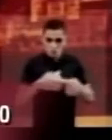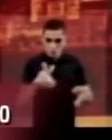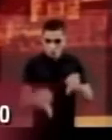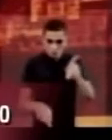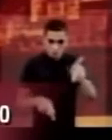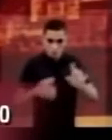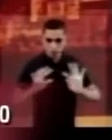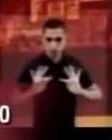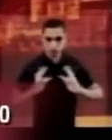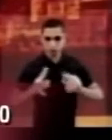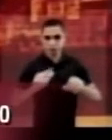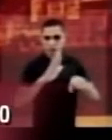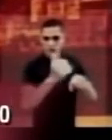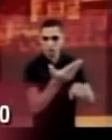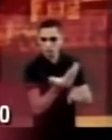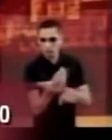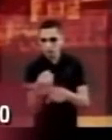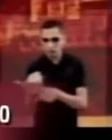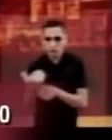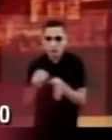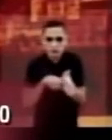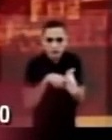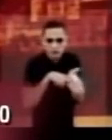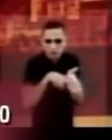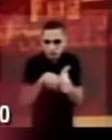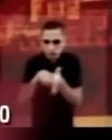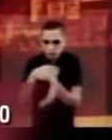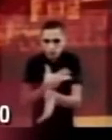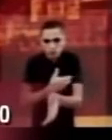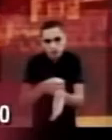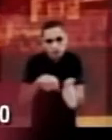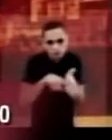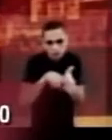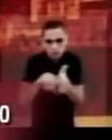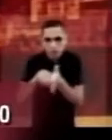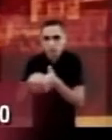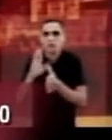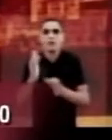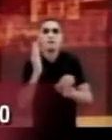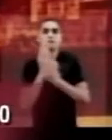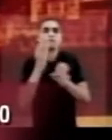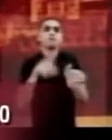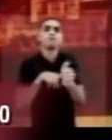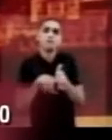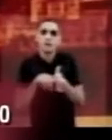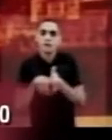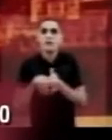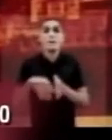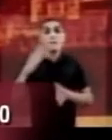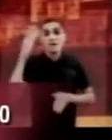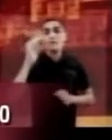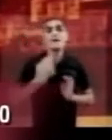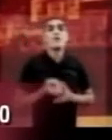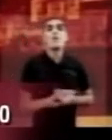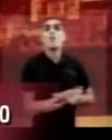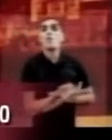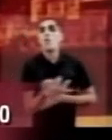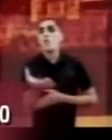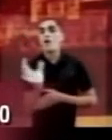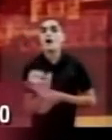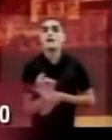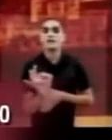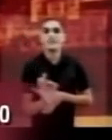daqueles assintomáticos, quantos que já tiveram contato com o vírus? Para você ter uma porcentagem